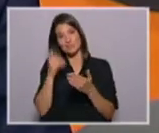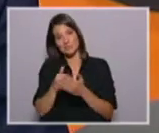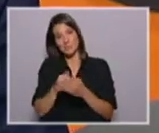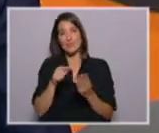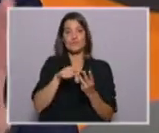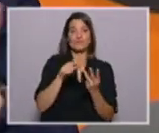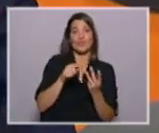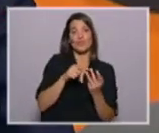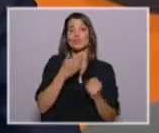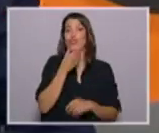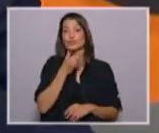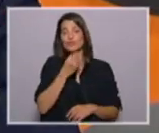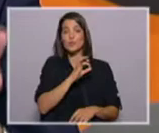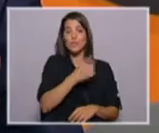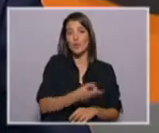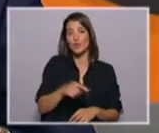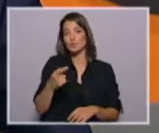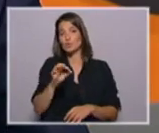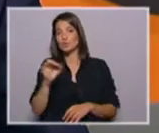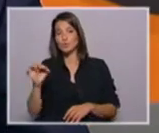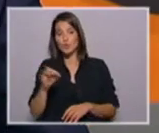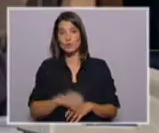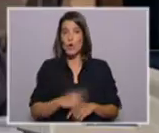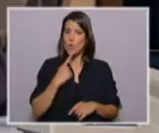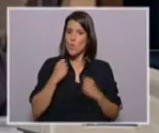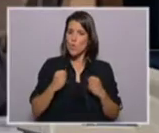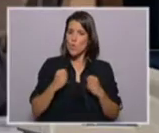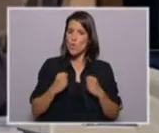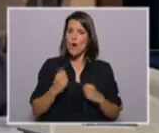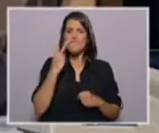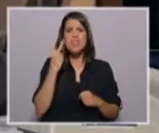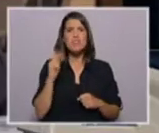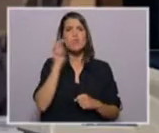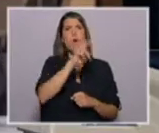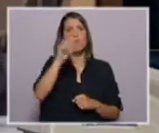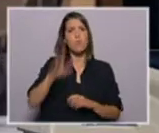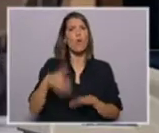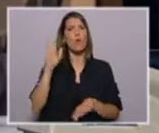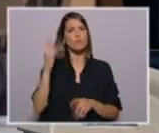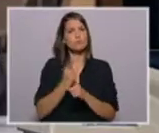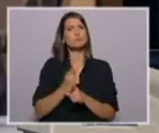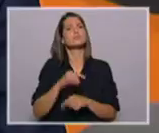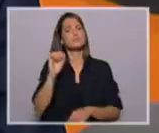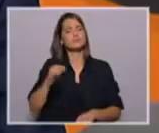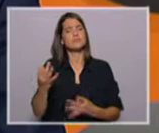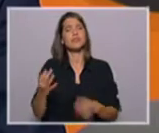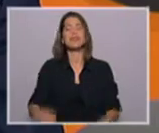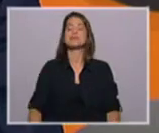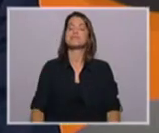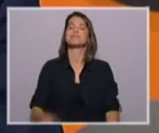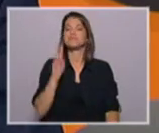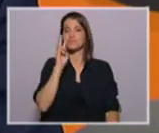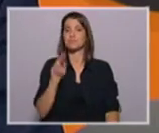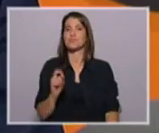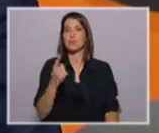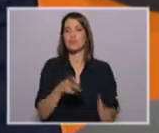muito velhotes, um com 89 anos e outro com 88. Com grande vitalidade, ainda vão a conferências. E vão a ainda fazem conferências e tudo. lá. Então, vamos ver a primeira sequência